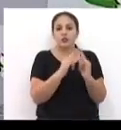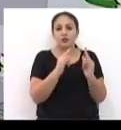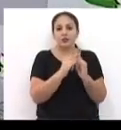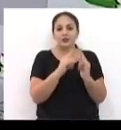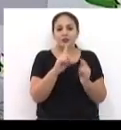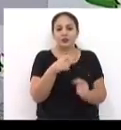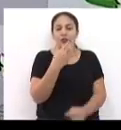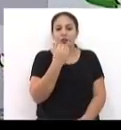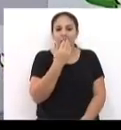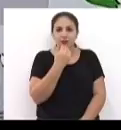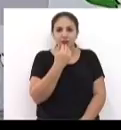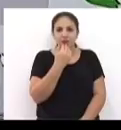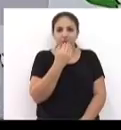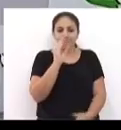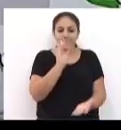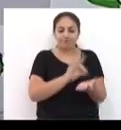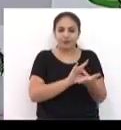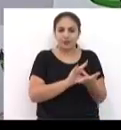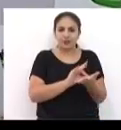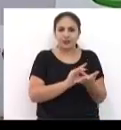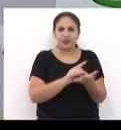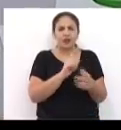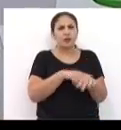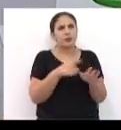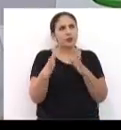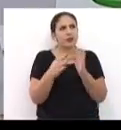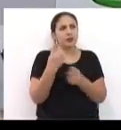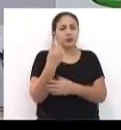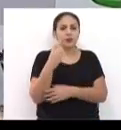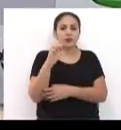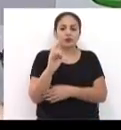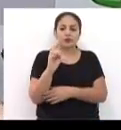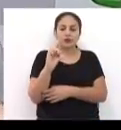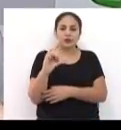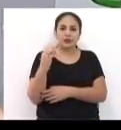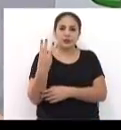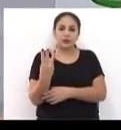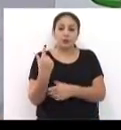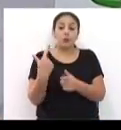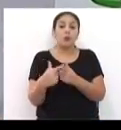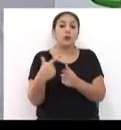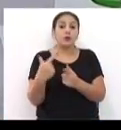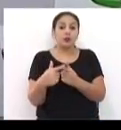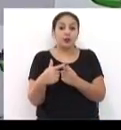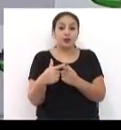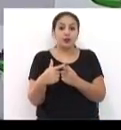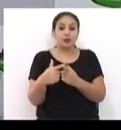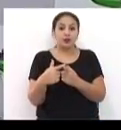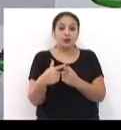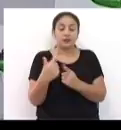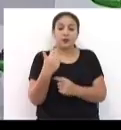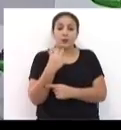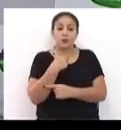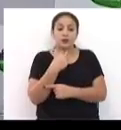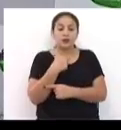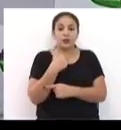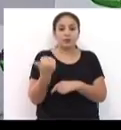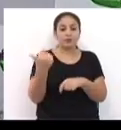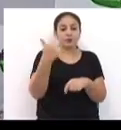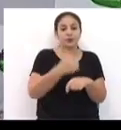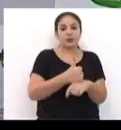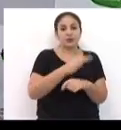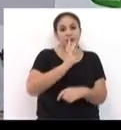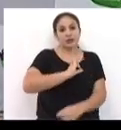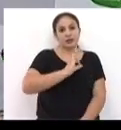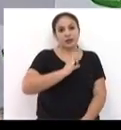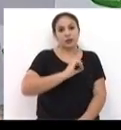Ticket Alimentação, ele foi instituído na época, em 1993, porque não poderia ser dada uma reposição